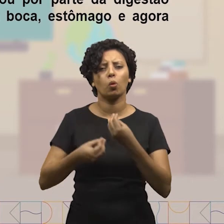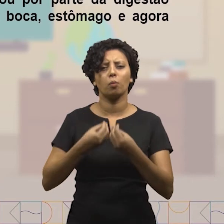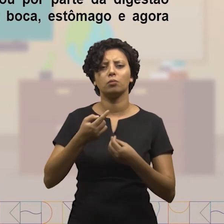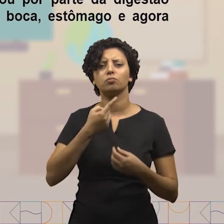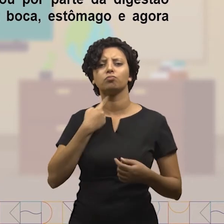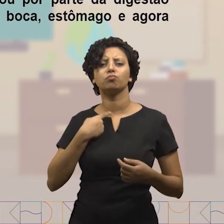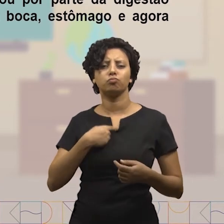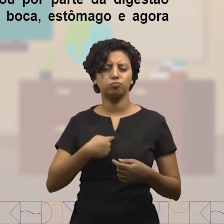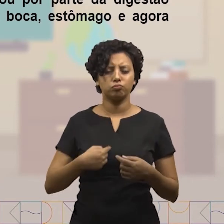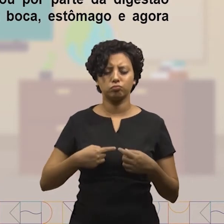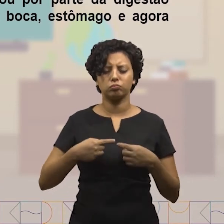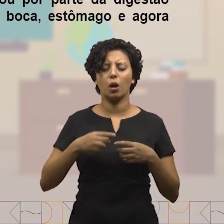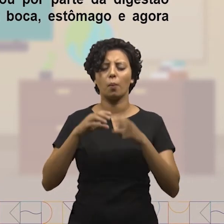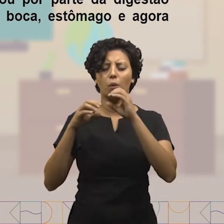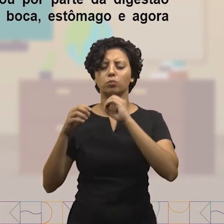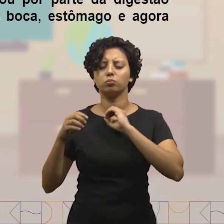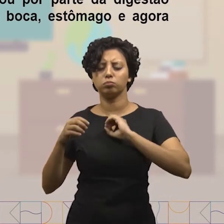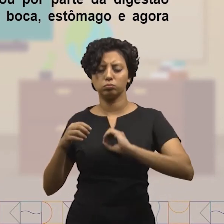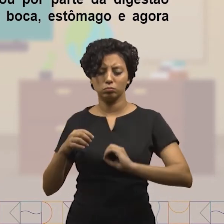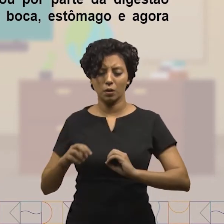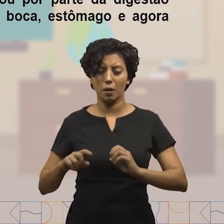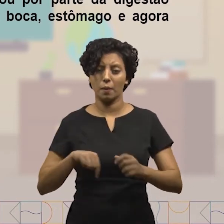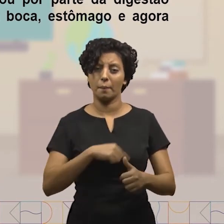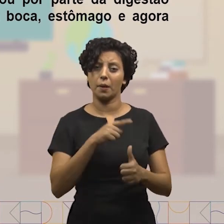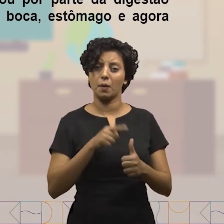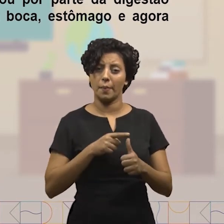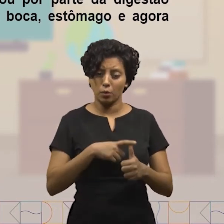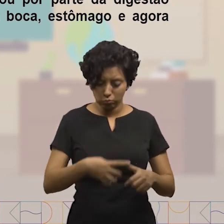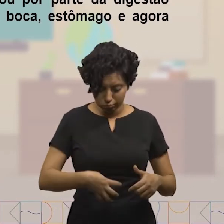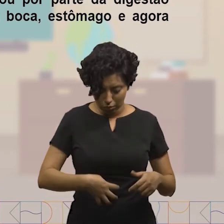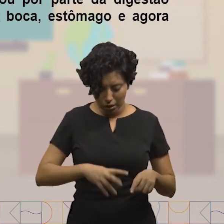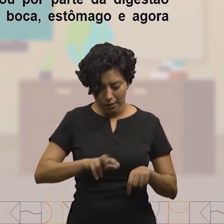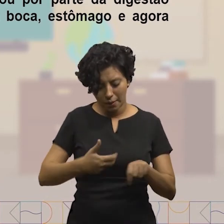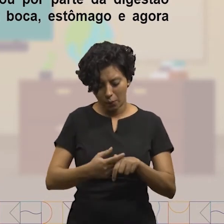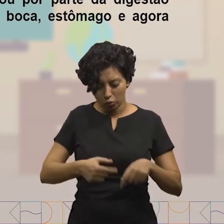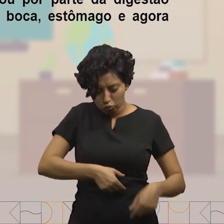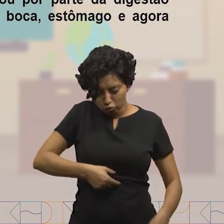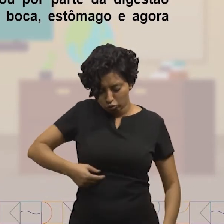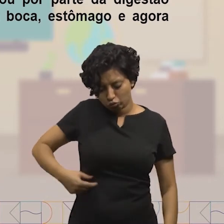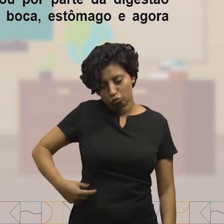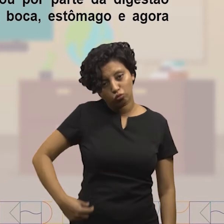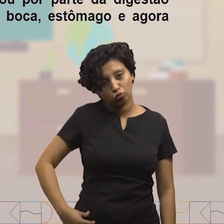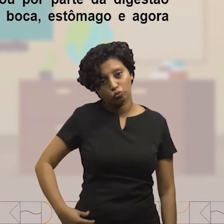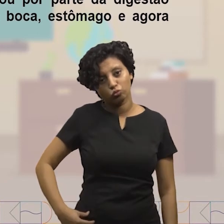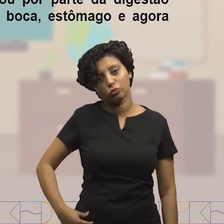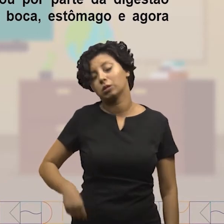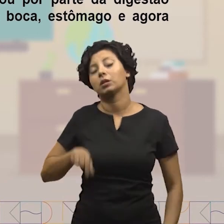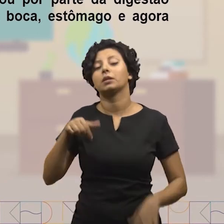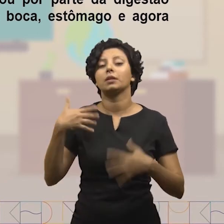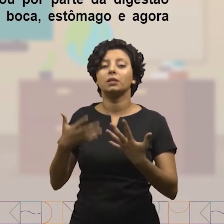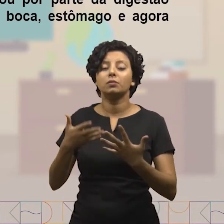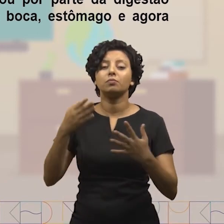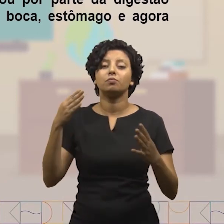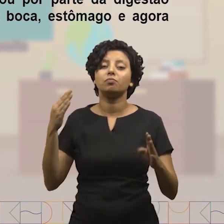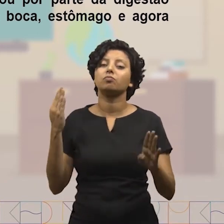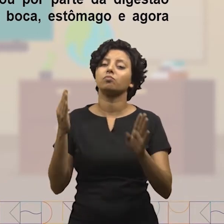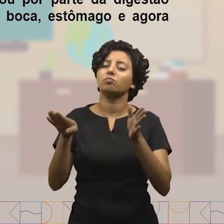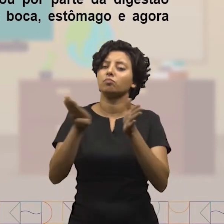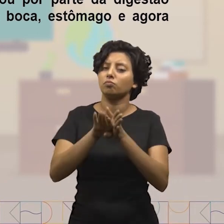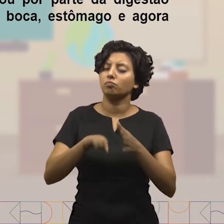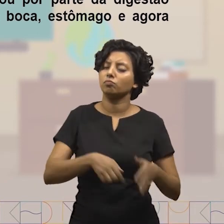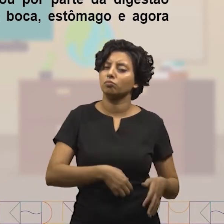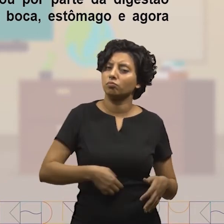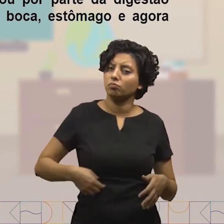alimento faz, ele primeiro passa no estômago e depois no intestino delgado, Então, quando ele chega no intestino